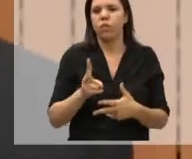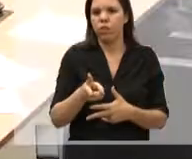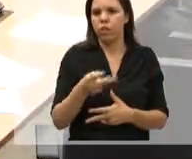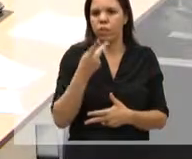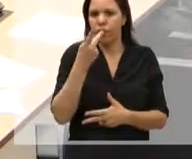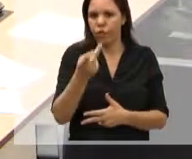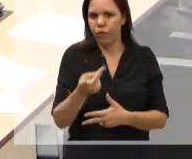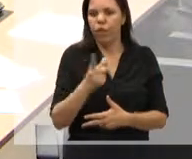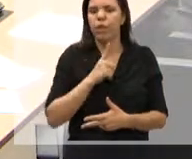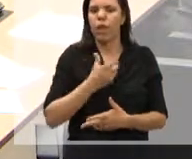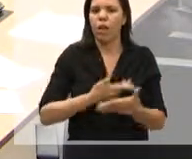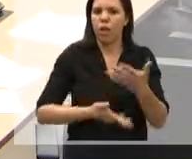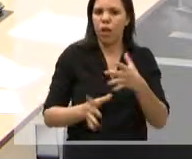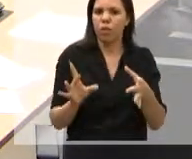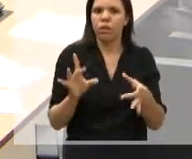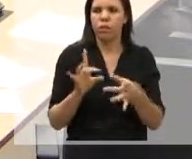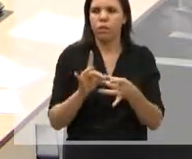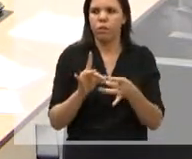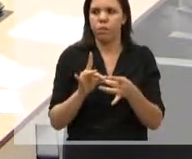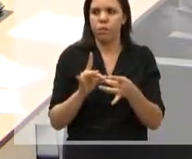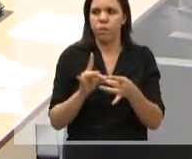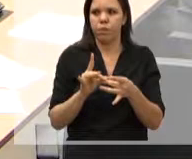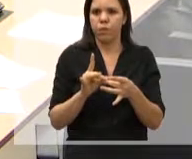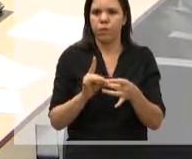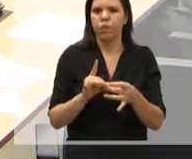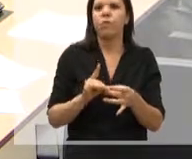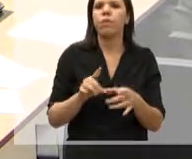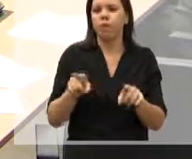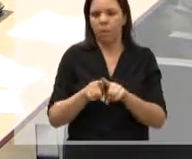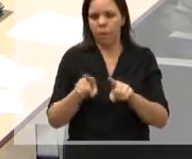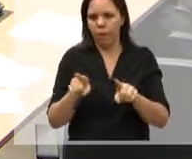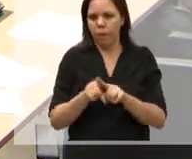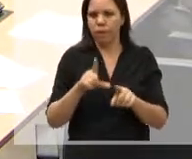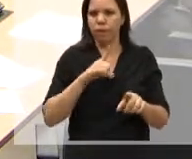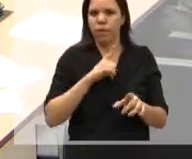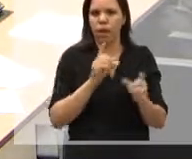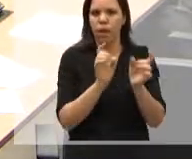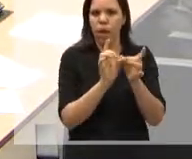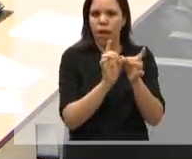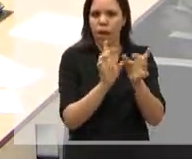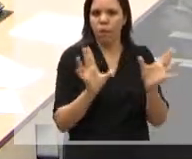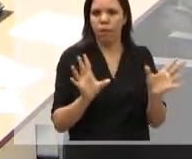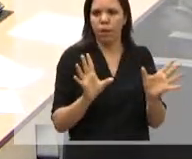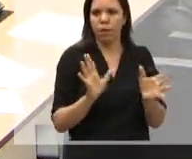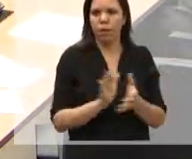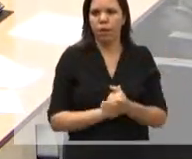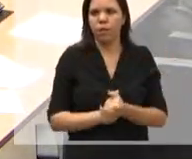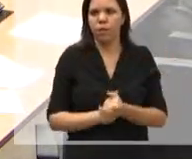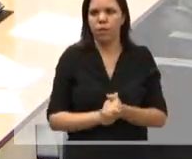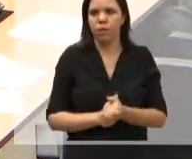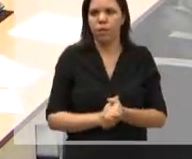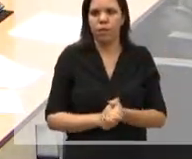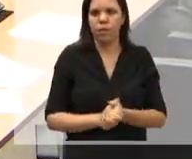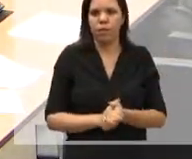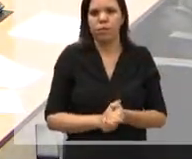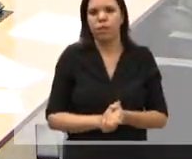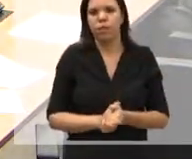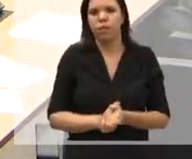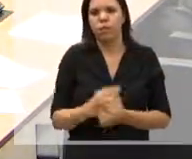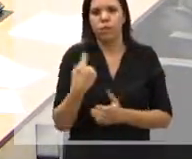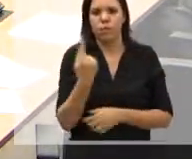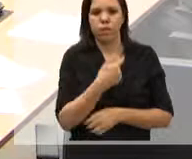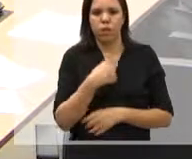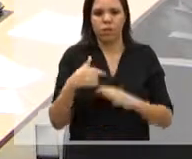assim, eles são harmônicos entre si, mas eles são independentes. E nós temos essa prerrogativa, nós do poder legislativo.